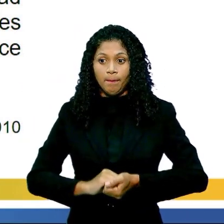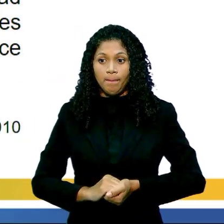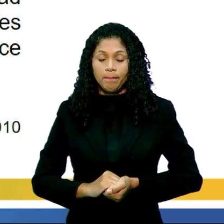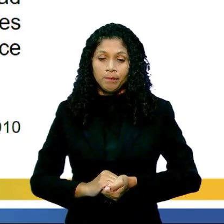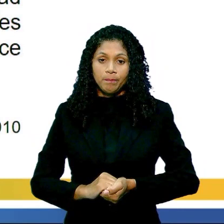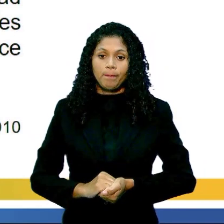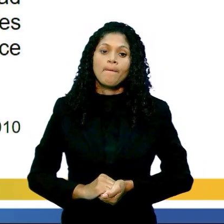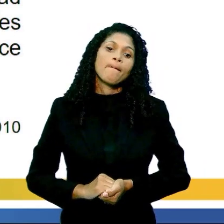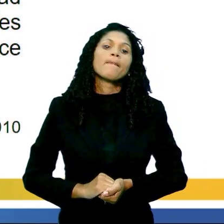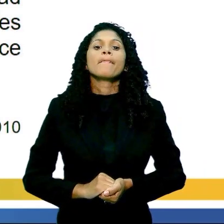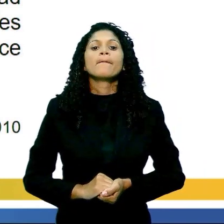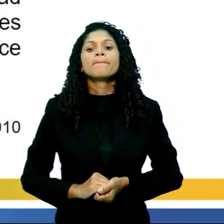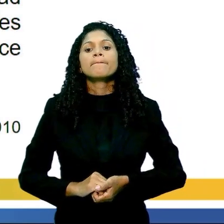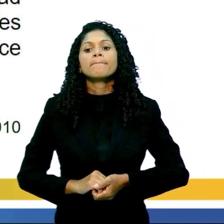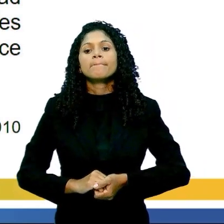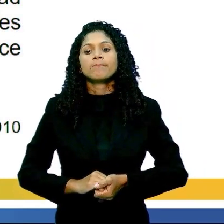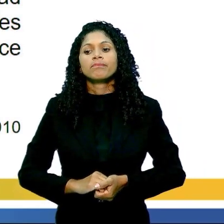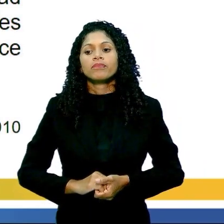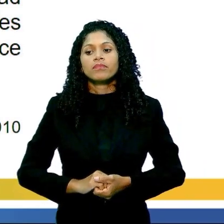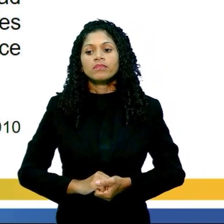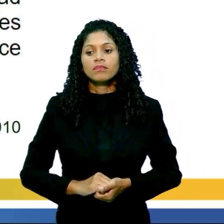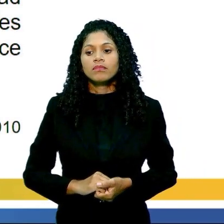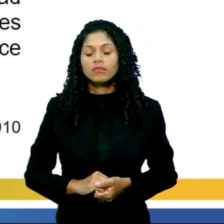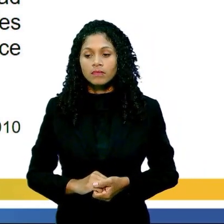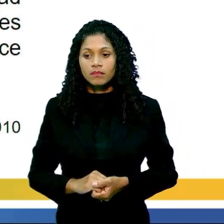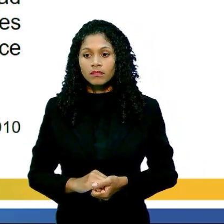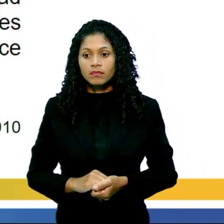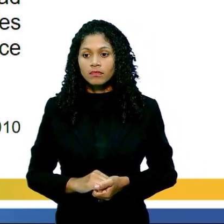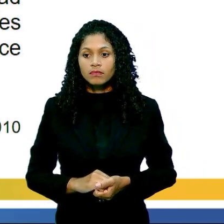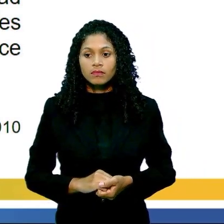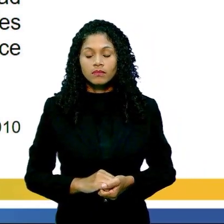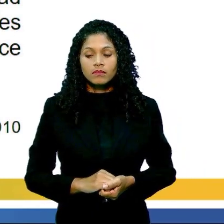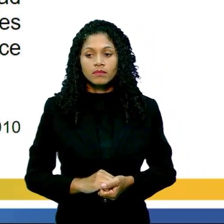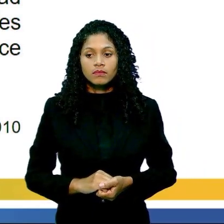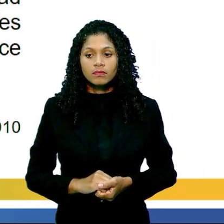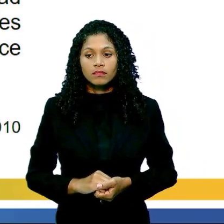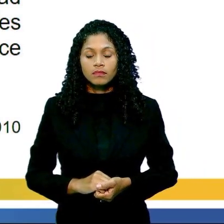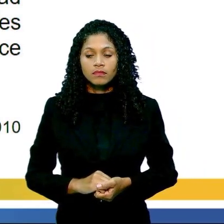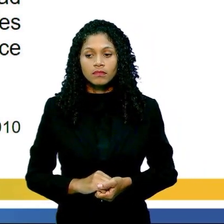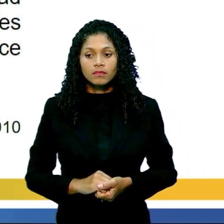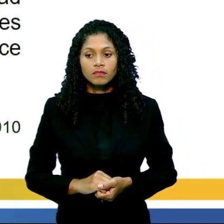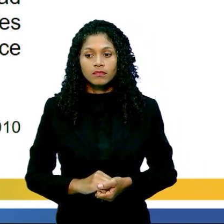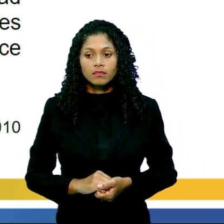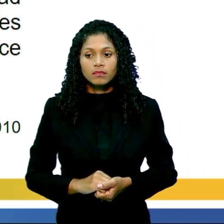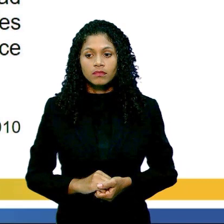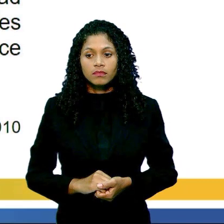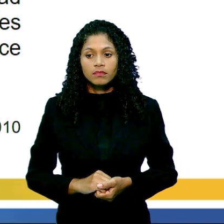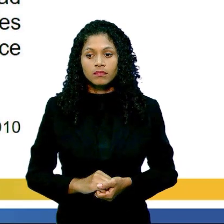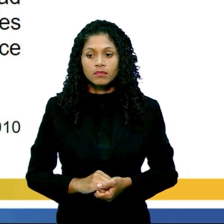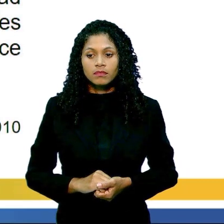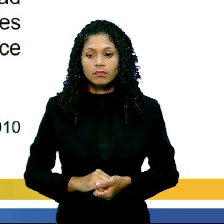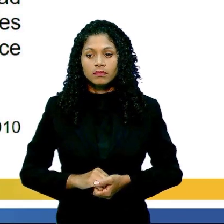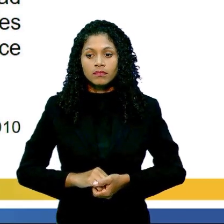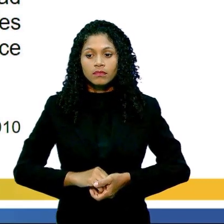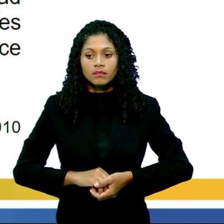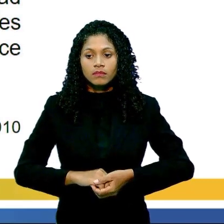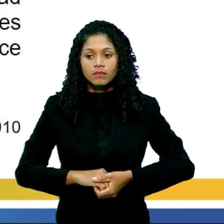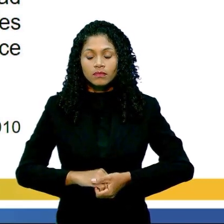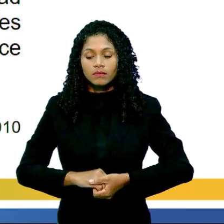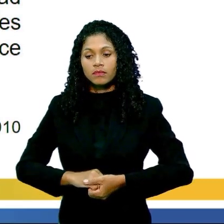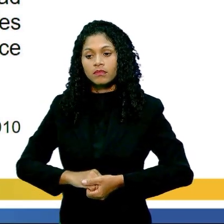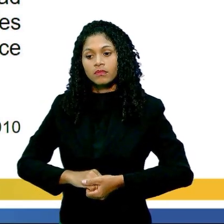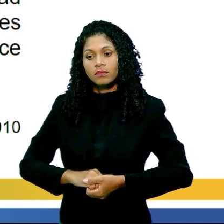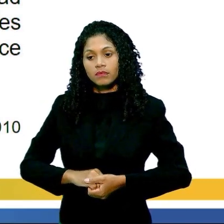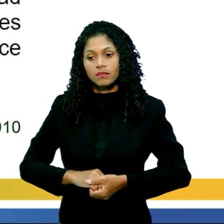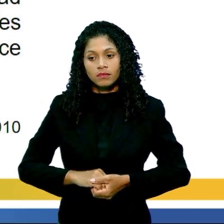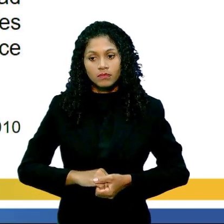produce a small, steady amount of natural morphine, a new study suggests. Traces of the chemical are